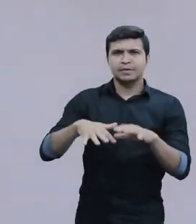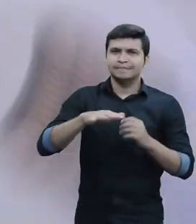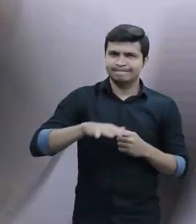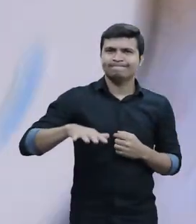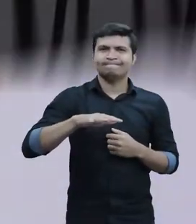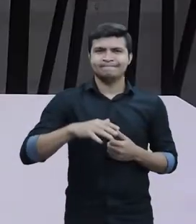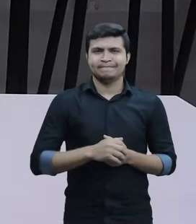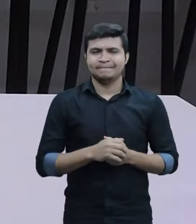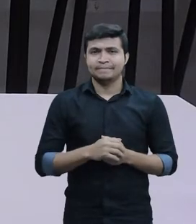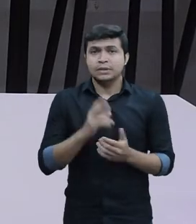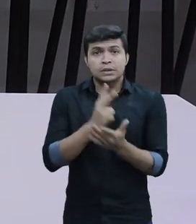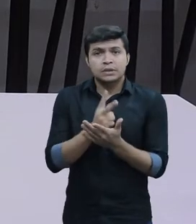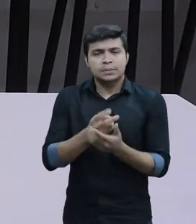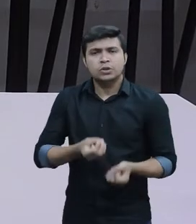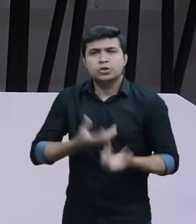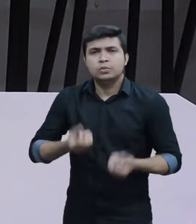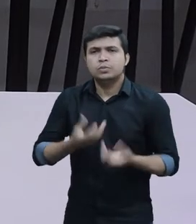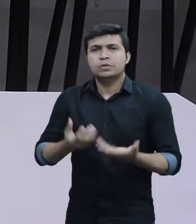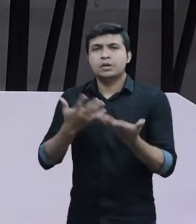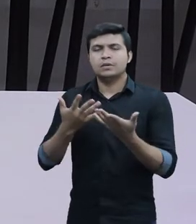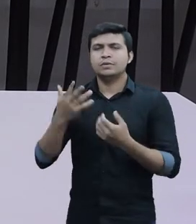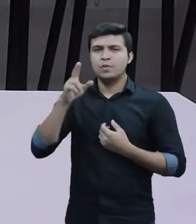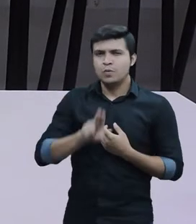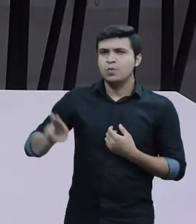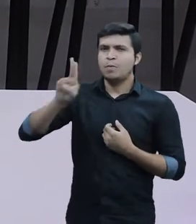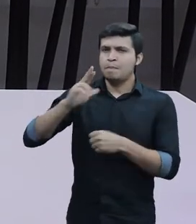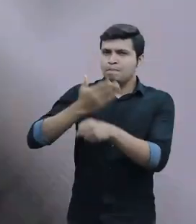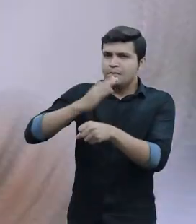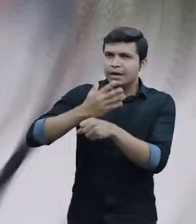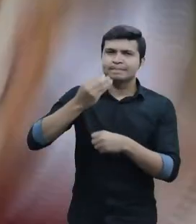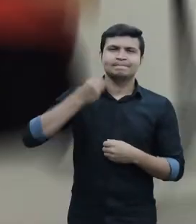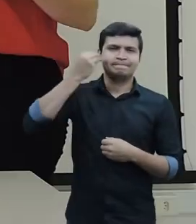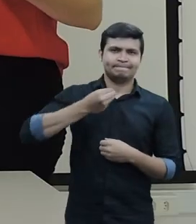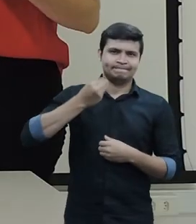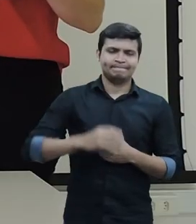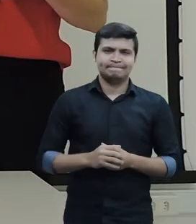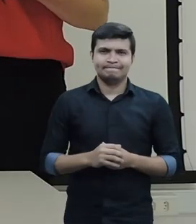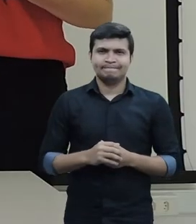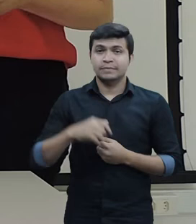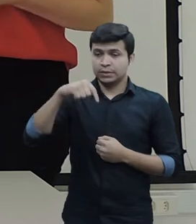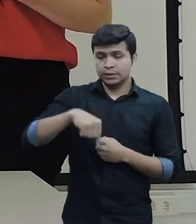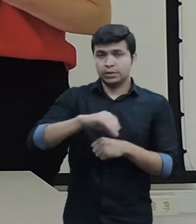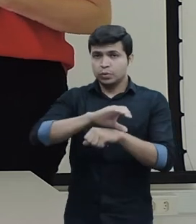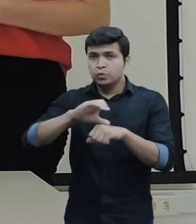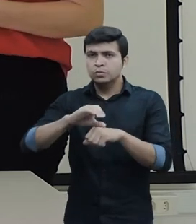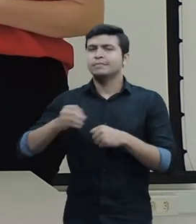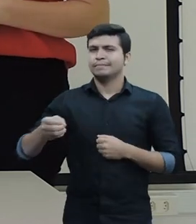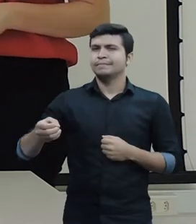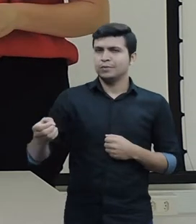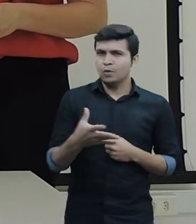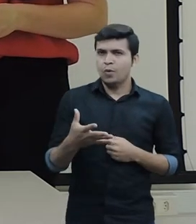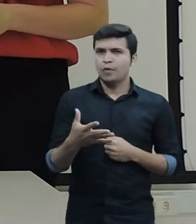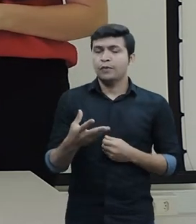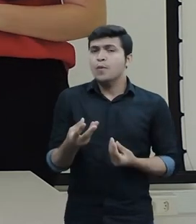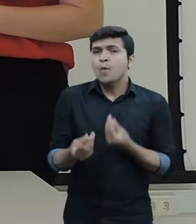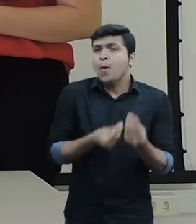Ceará, dinamizando e estimulando-os ao uso de práticas experimentais. O curso é inédito e tem modalidade